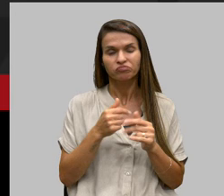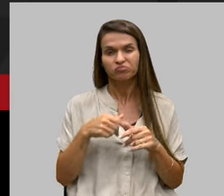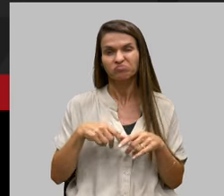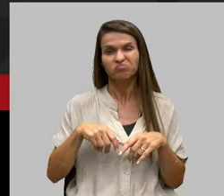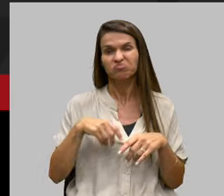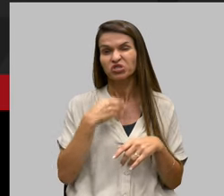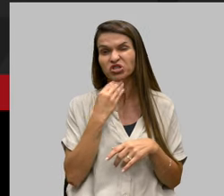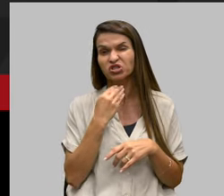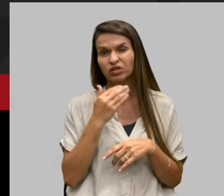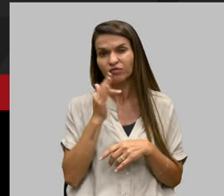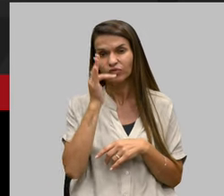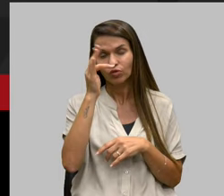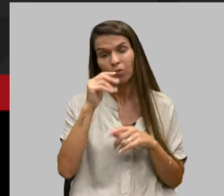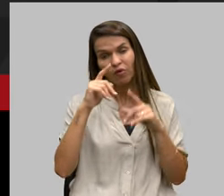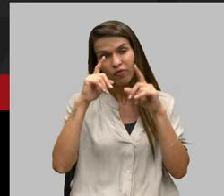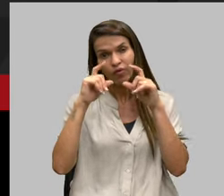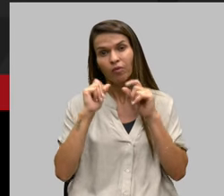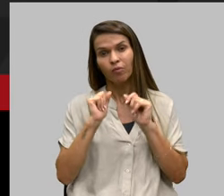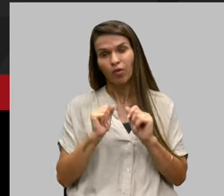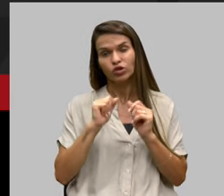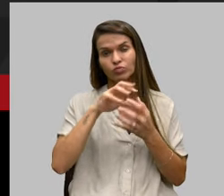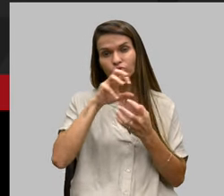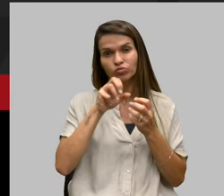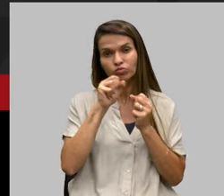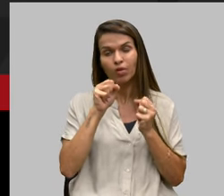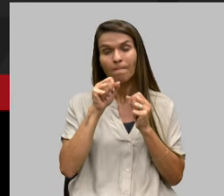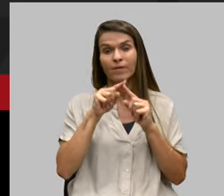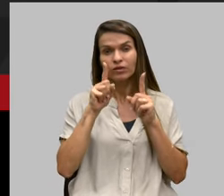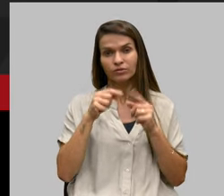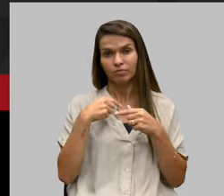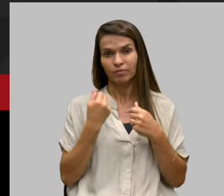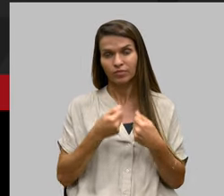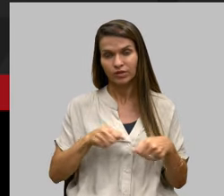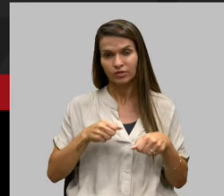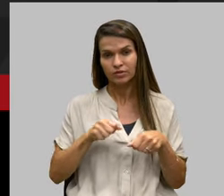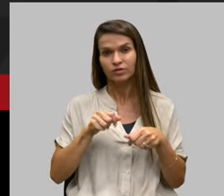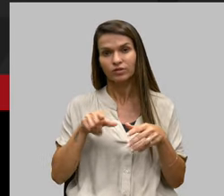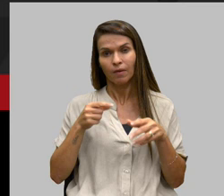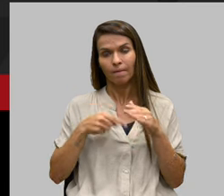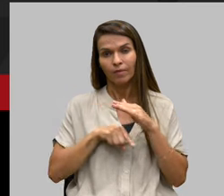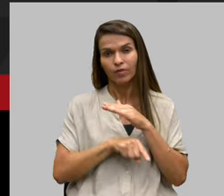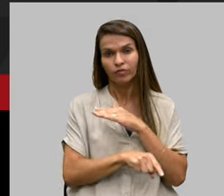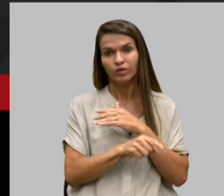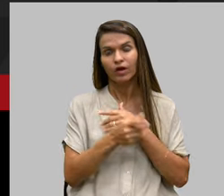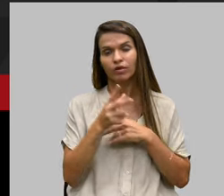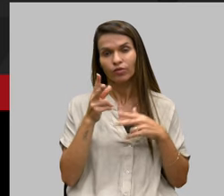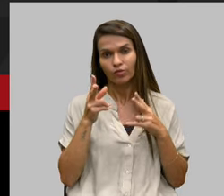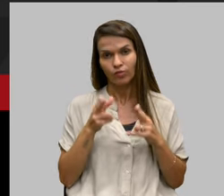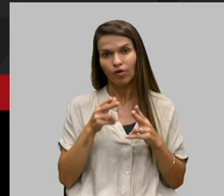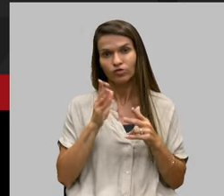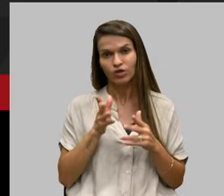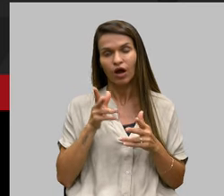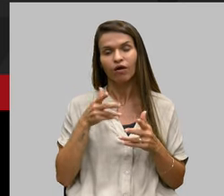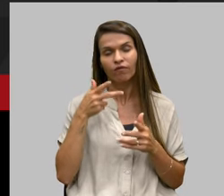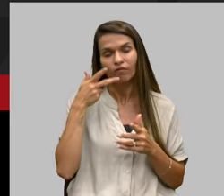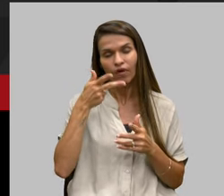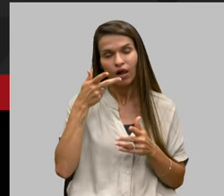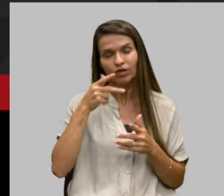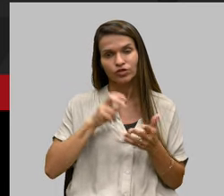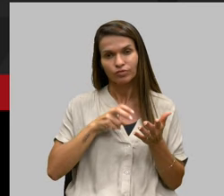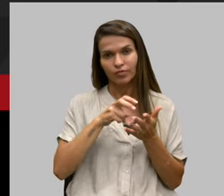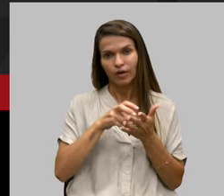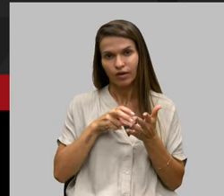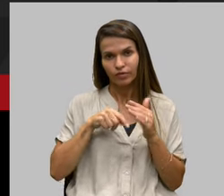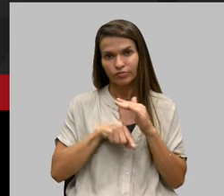fotografia que pode mostrar uma sustentabilidade mas que a gente precisa aprofundar e é que o Tribunal de Contas comentou agora pela manhã da necessidade de aprofundar nesses